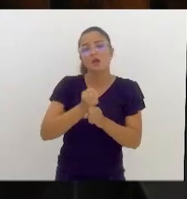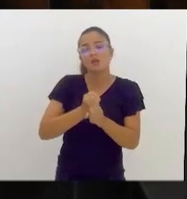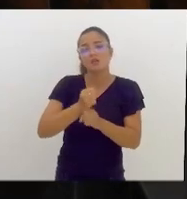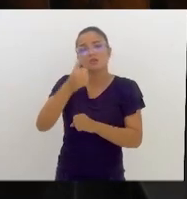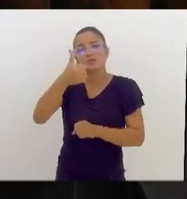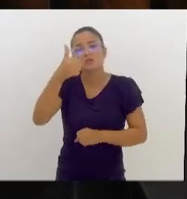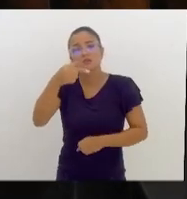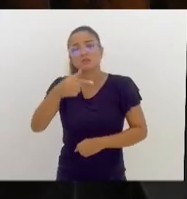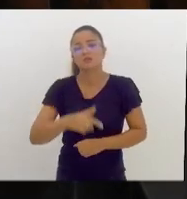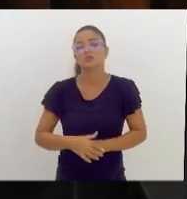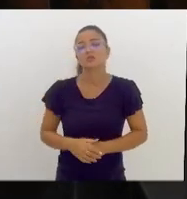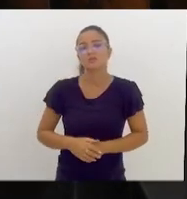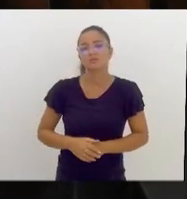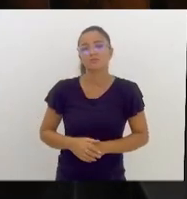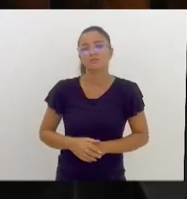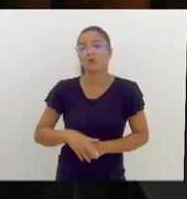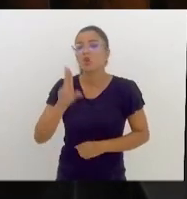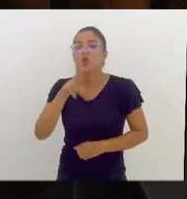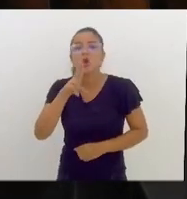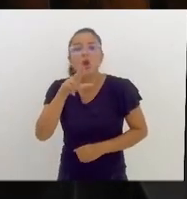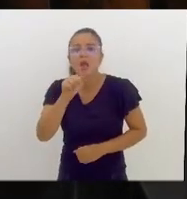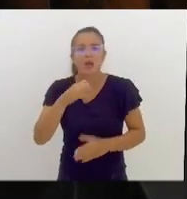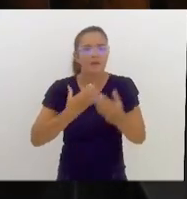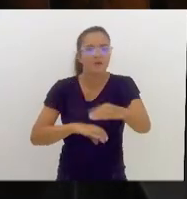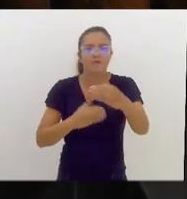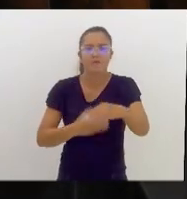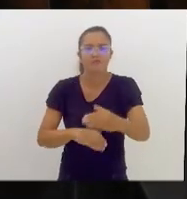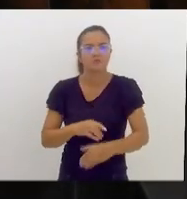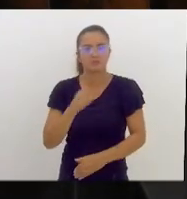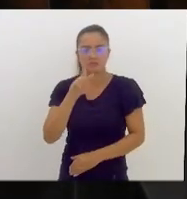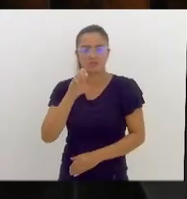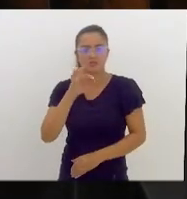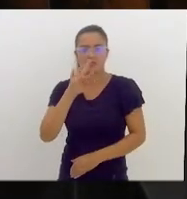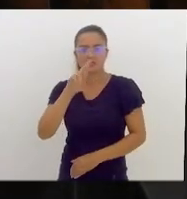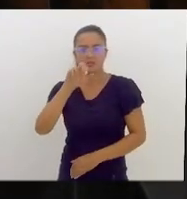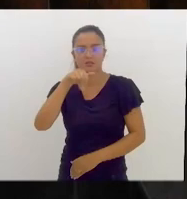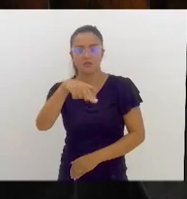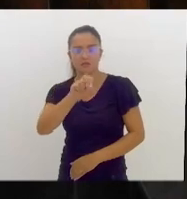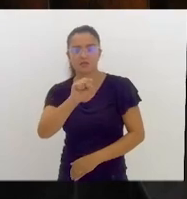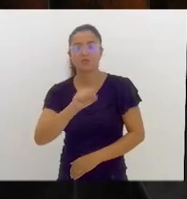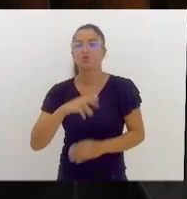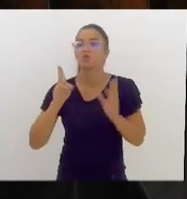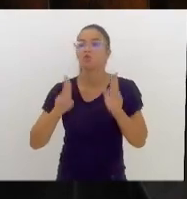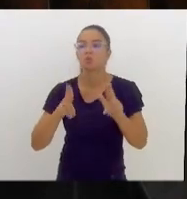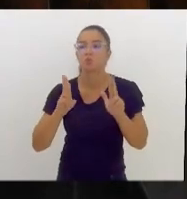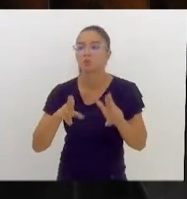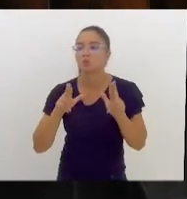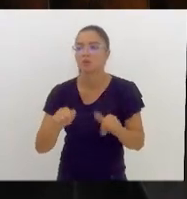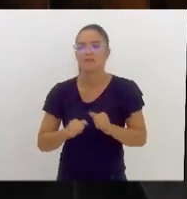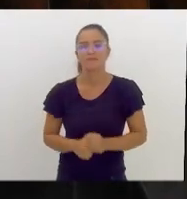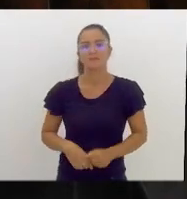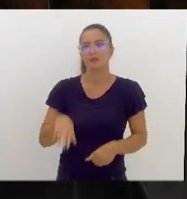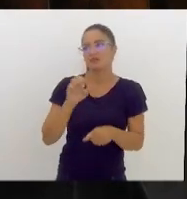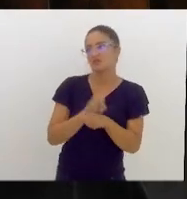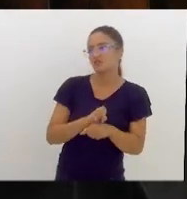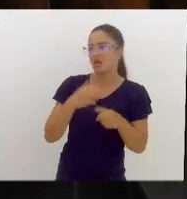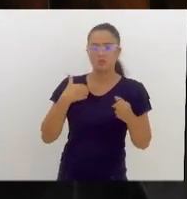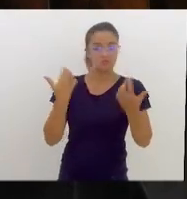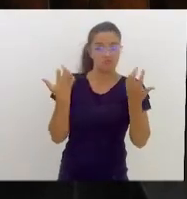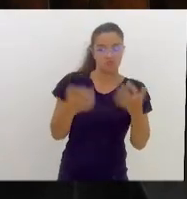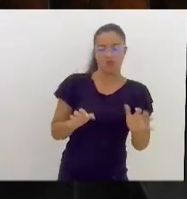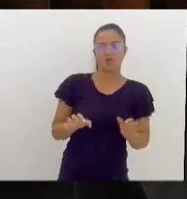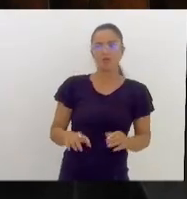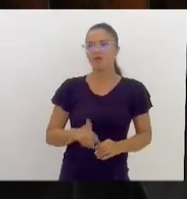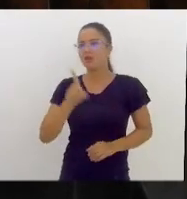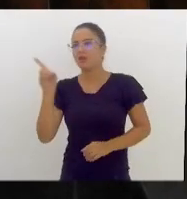público para a AGTrans, nunca houve. Então é assim, a brincadeira é assim, o Estado não quer mais operar o serviço,